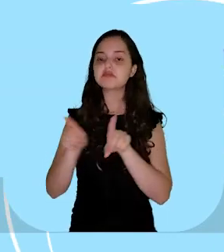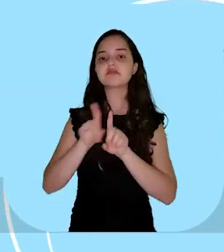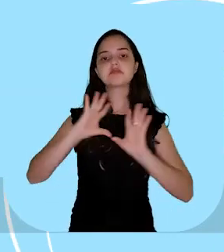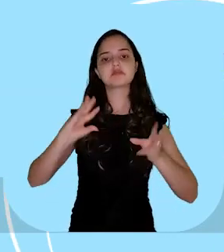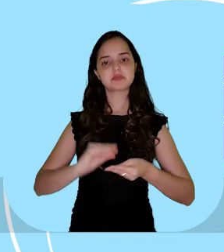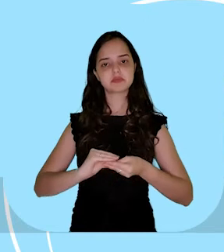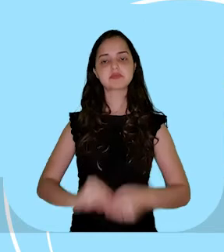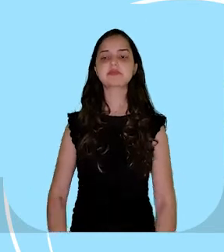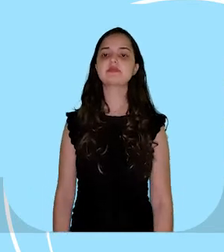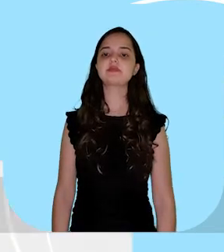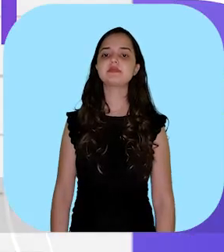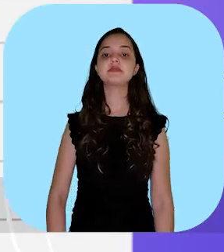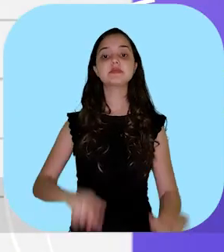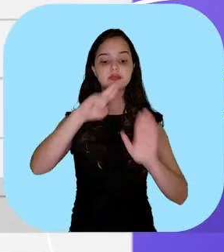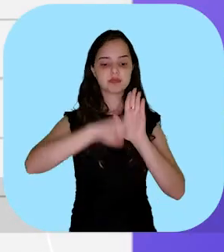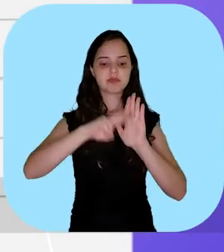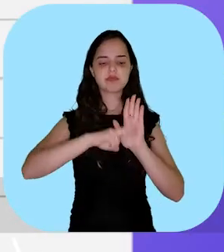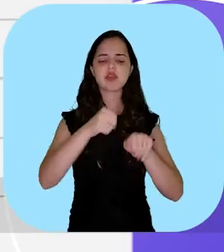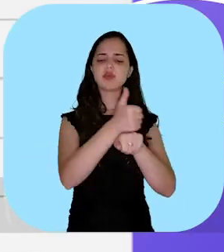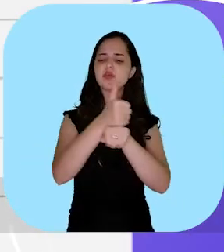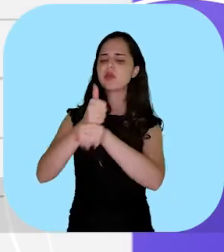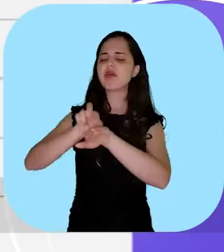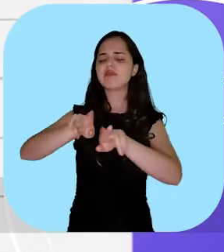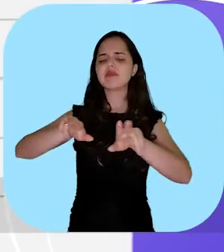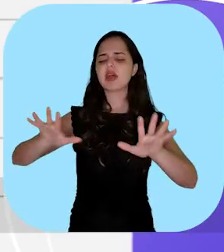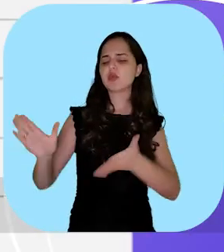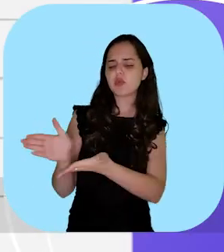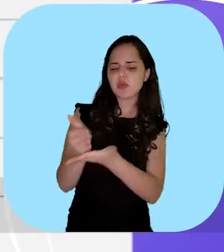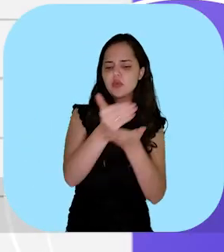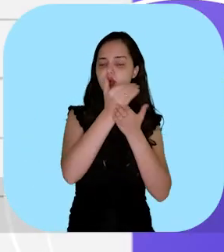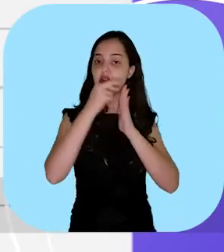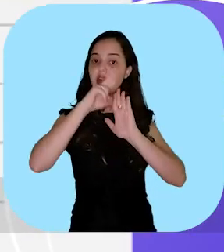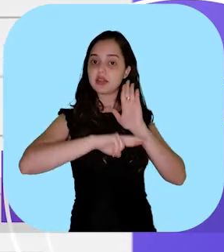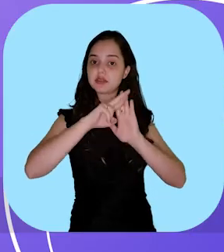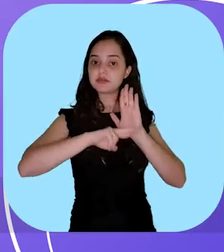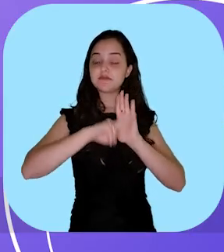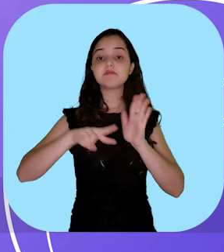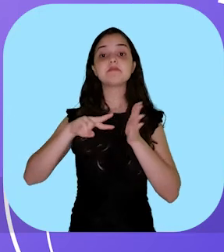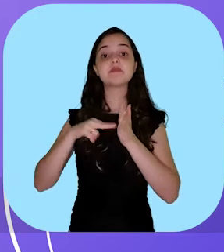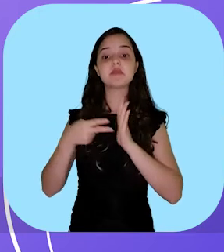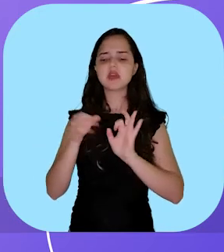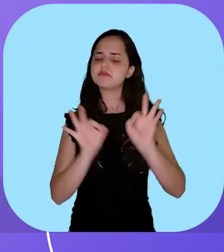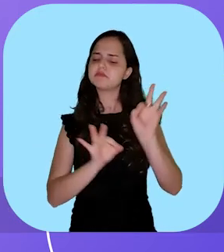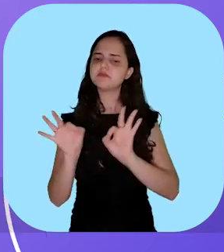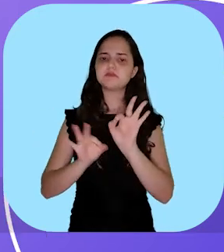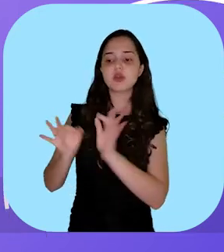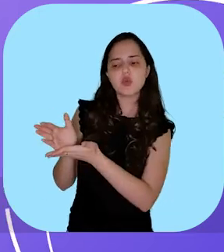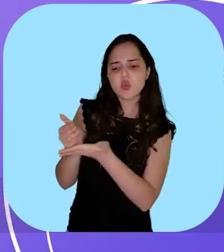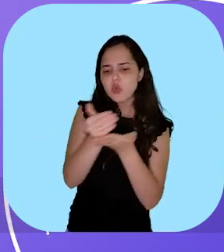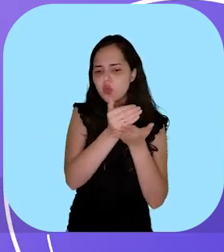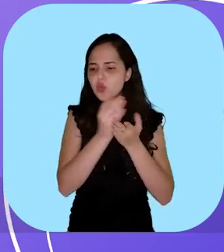as conclusões. Relatório multiprofissional. O relatório multiprofissional é resultado de